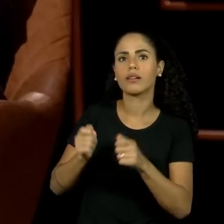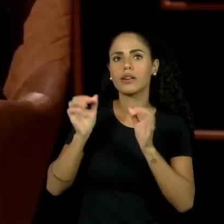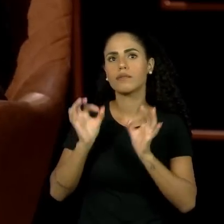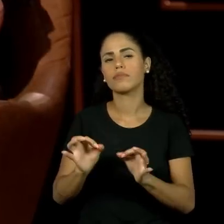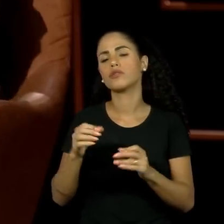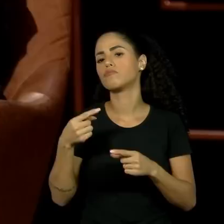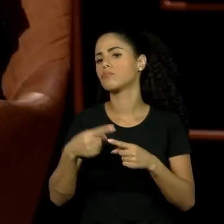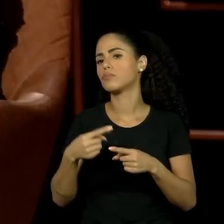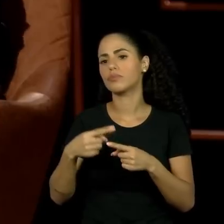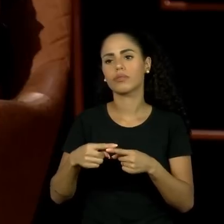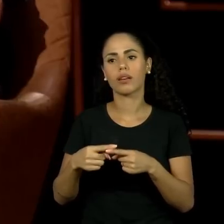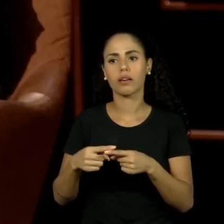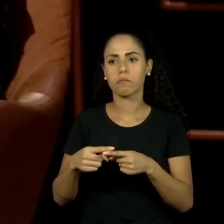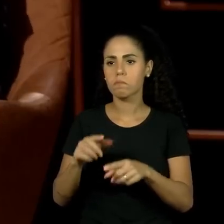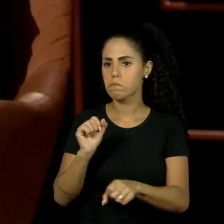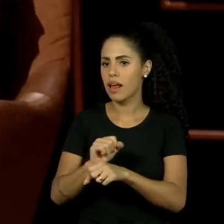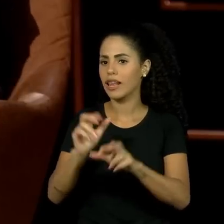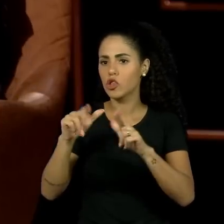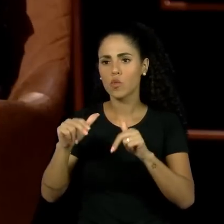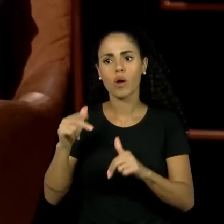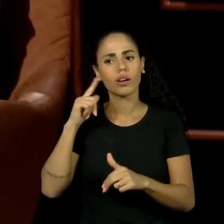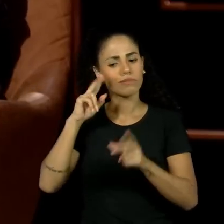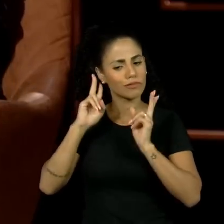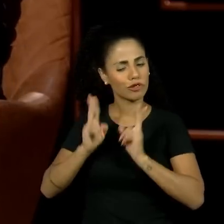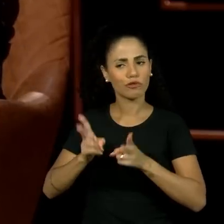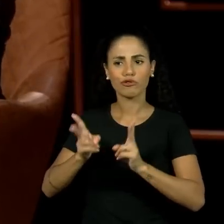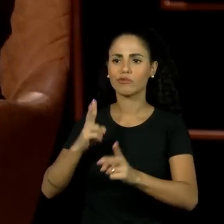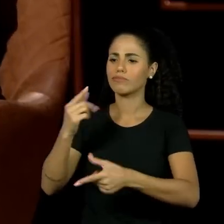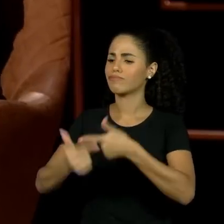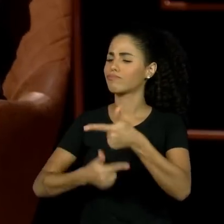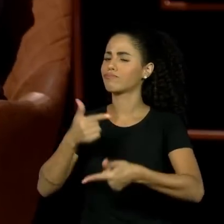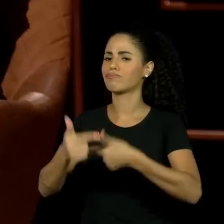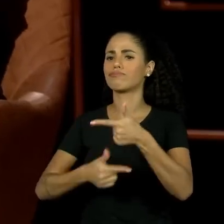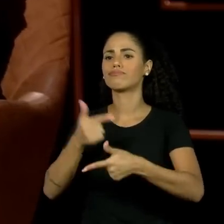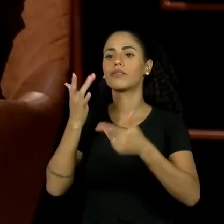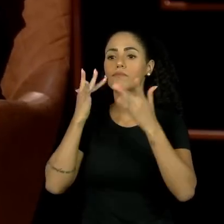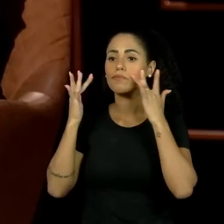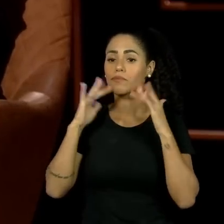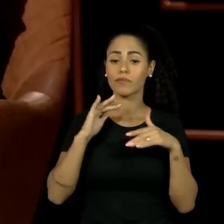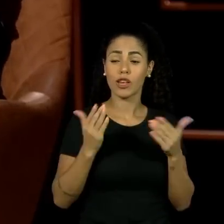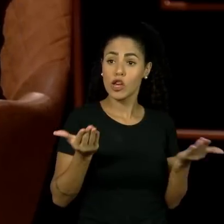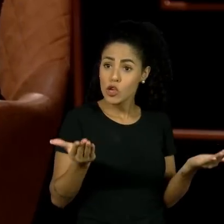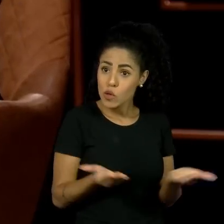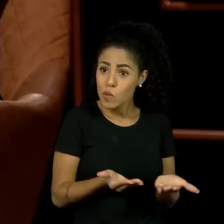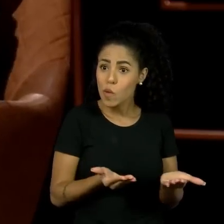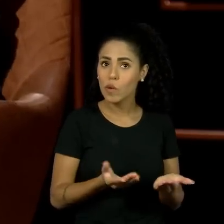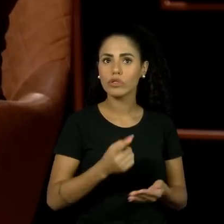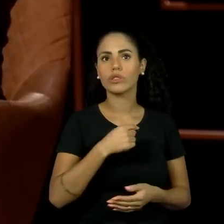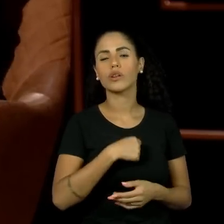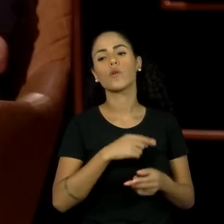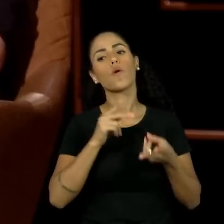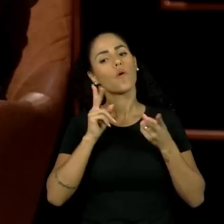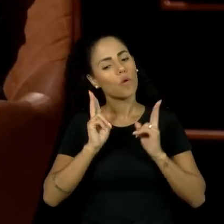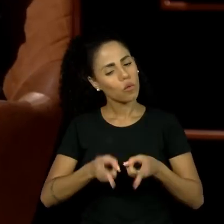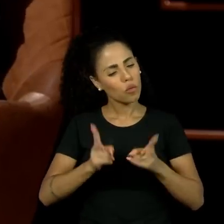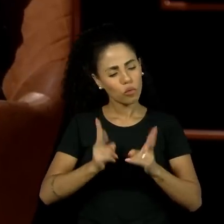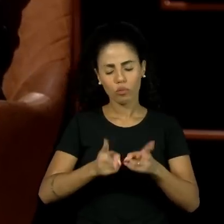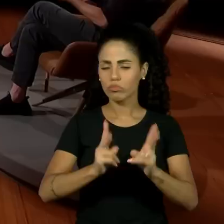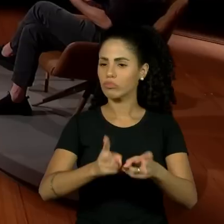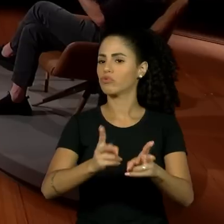eu não parei de fazer peças. E hoje em dia eu considero que eu continuo